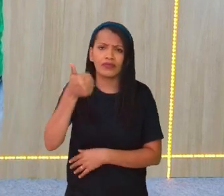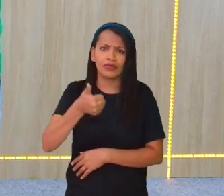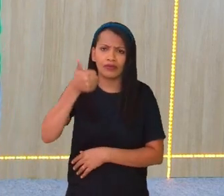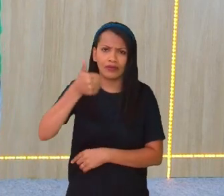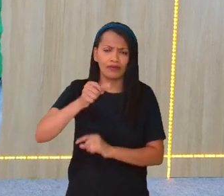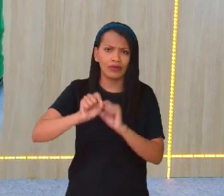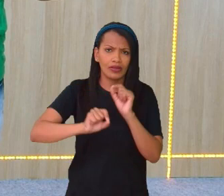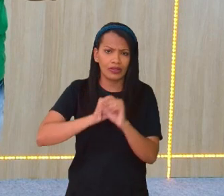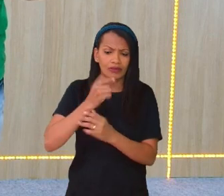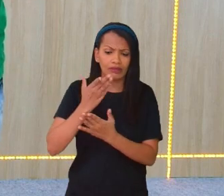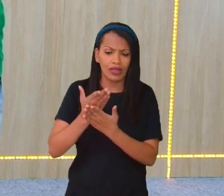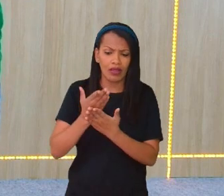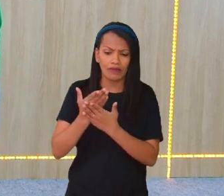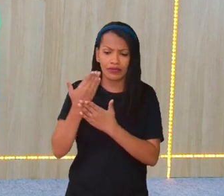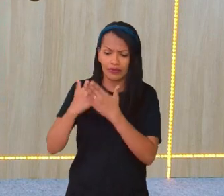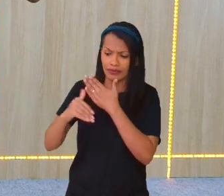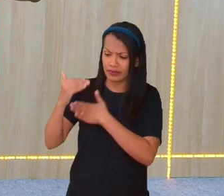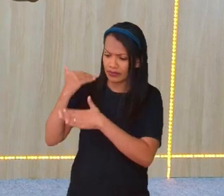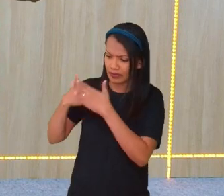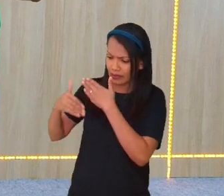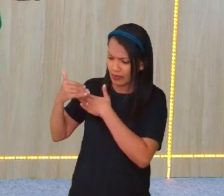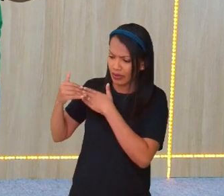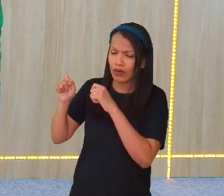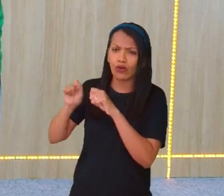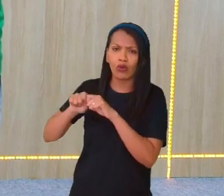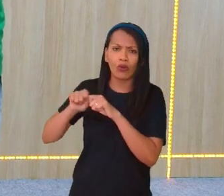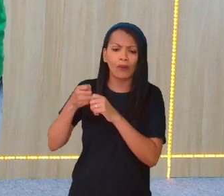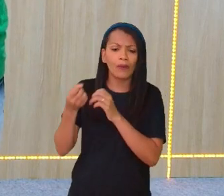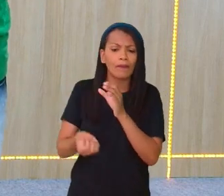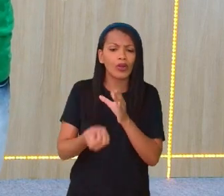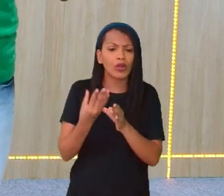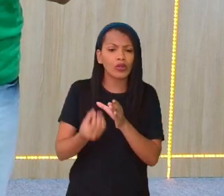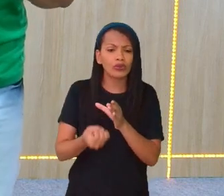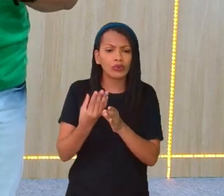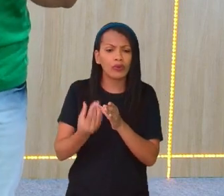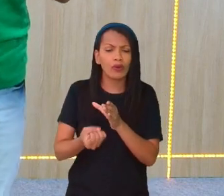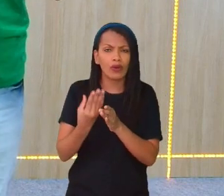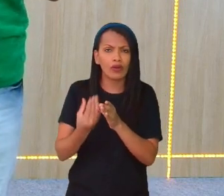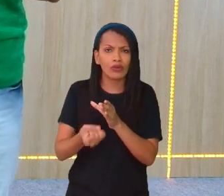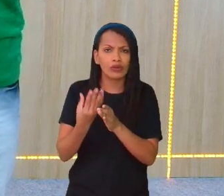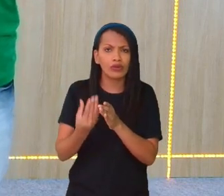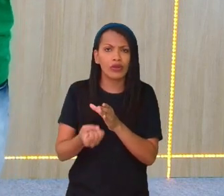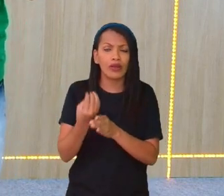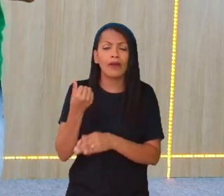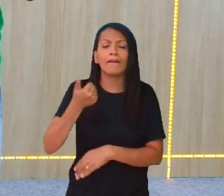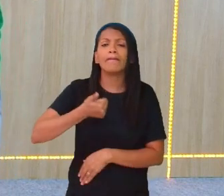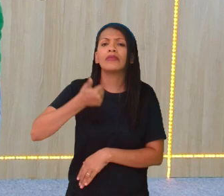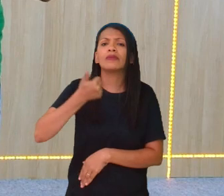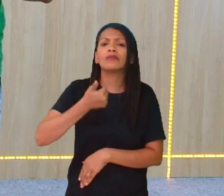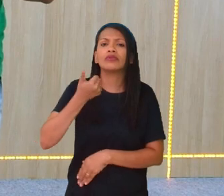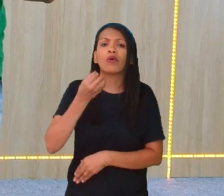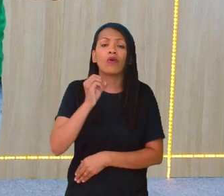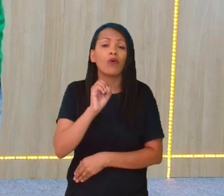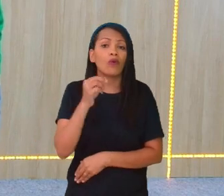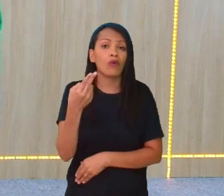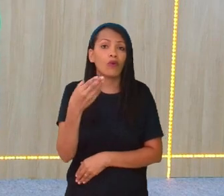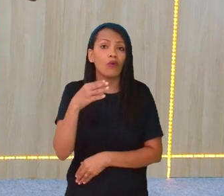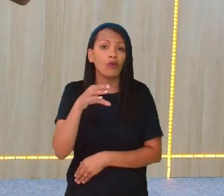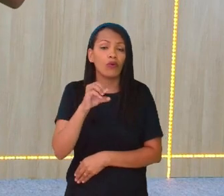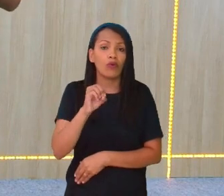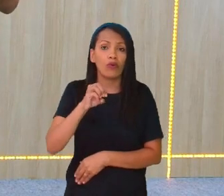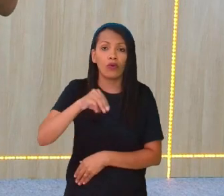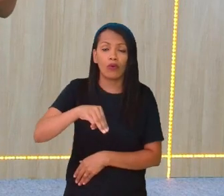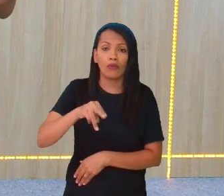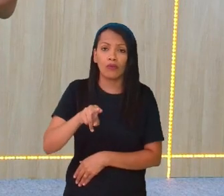isso aqui em aulas anteriores, modos de produção. E o que quer dizer modo de produção primitivo ou comunal?